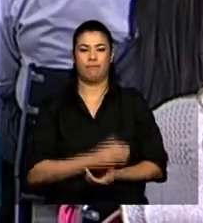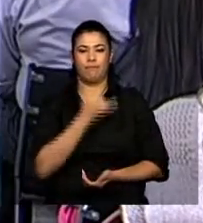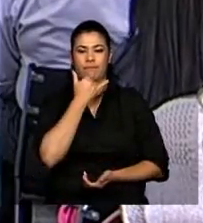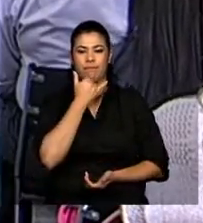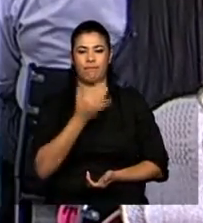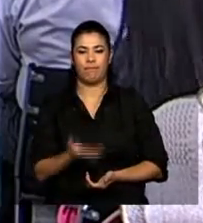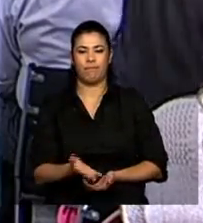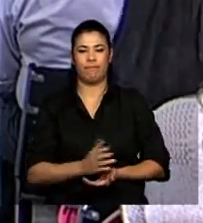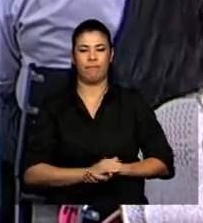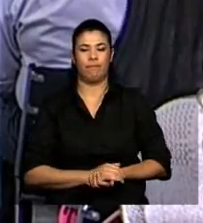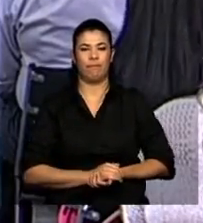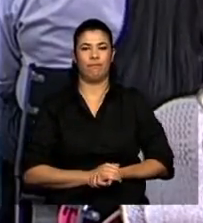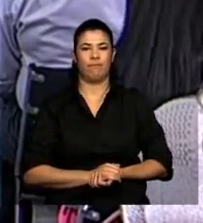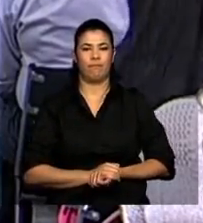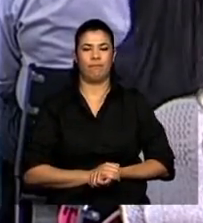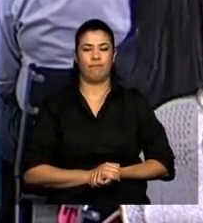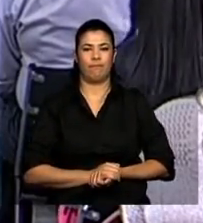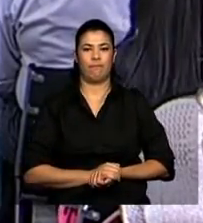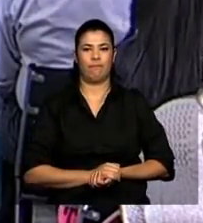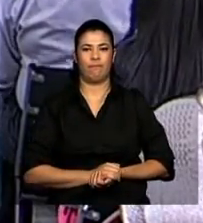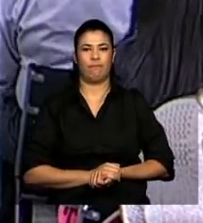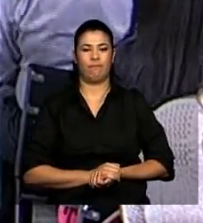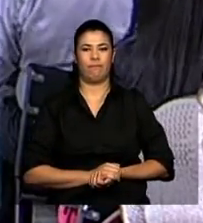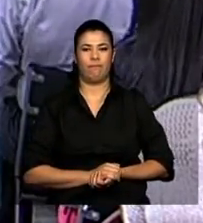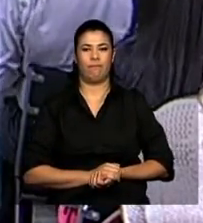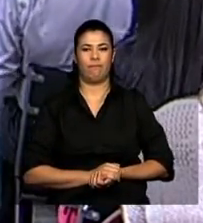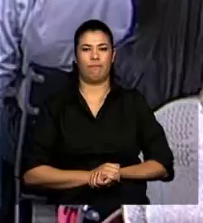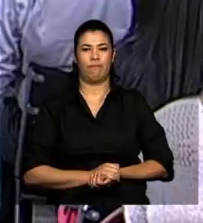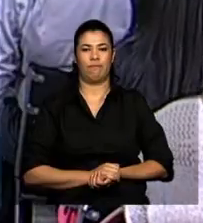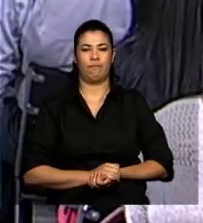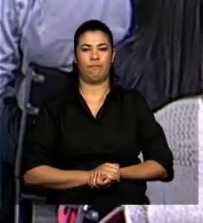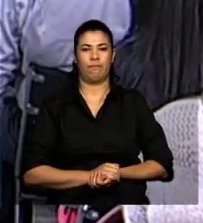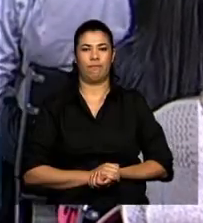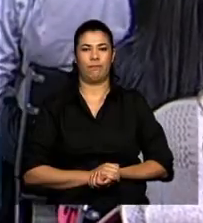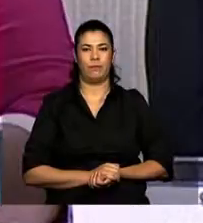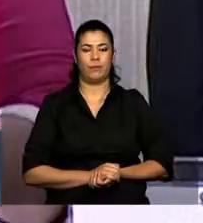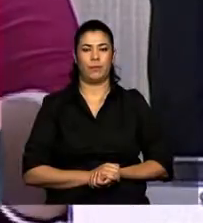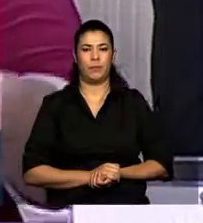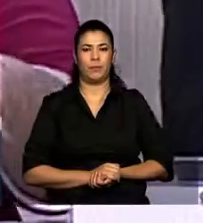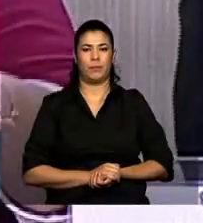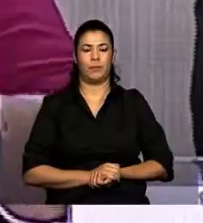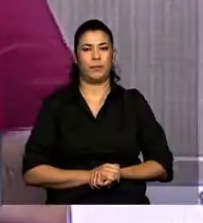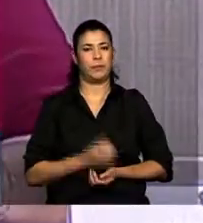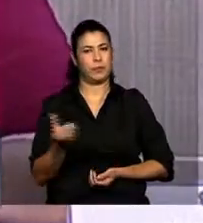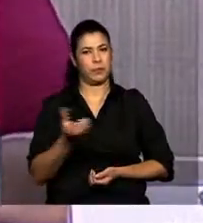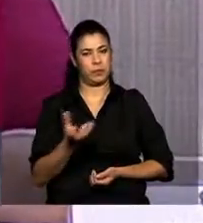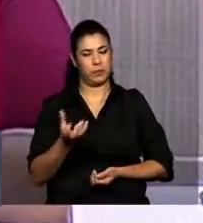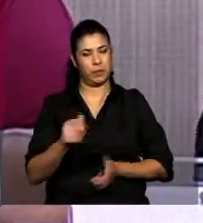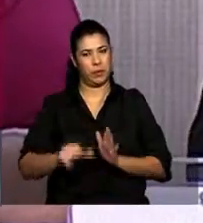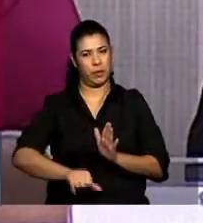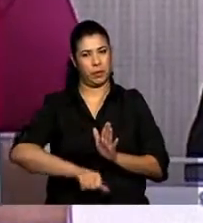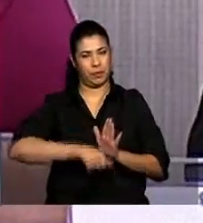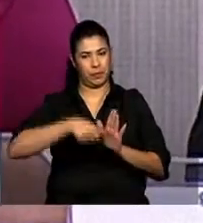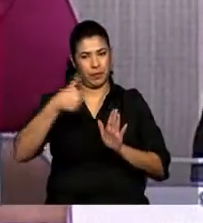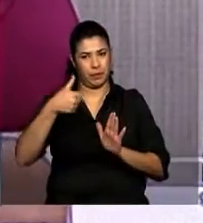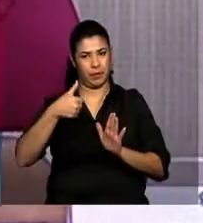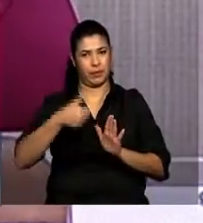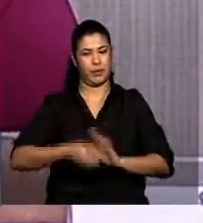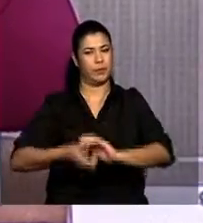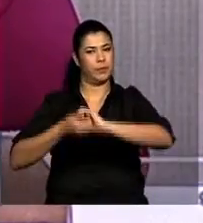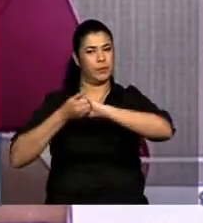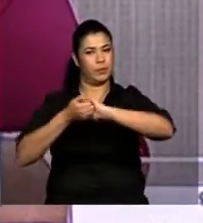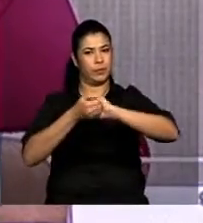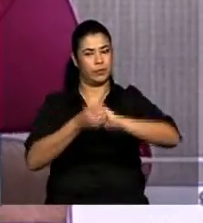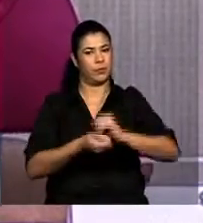agora, né? Vira. Bom, eu queria iniciar aqui a minha saudação, em primeiro lugar, saudando